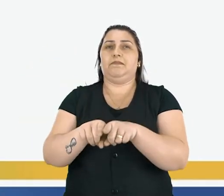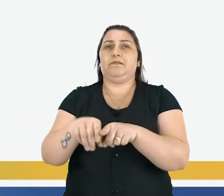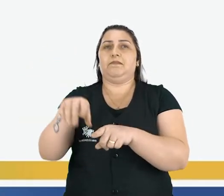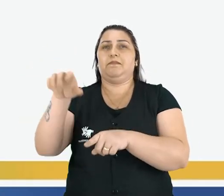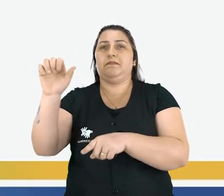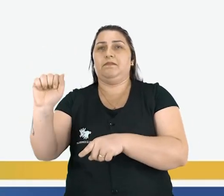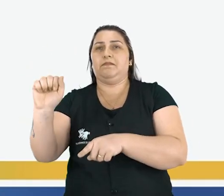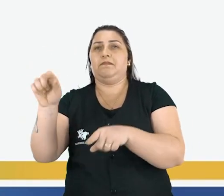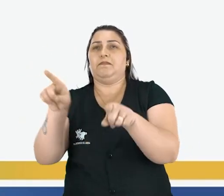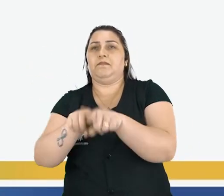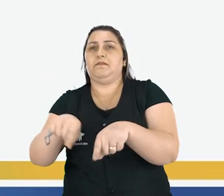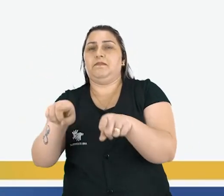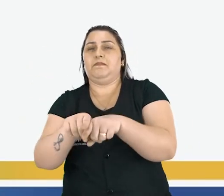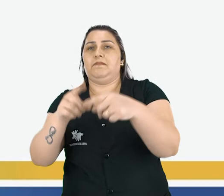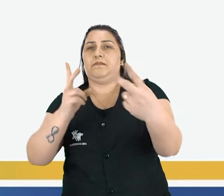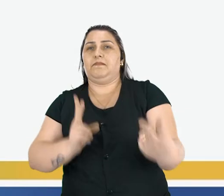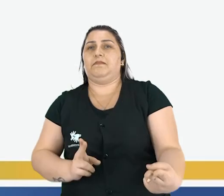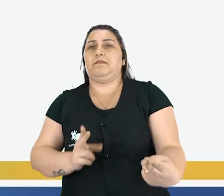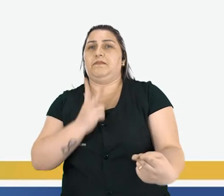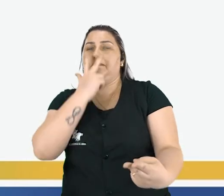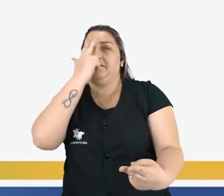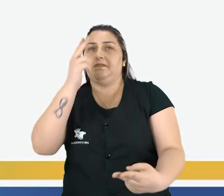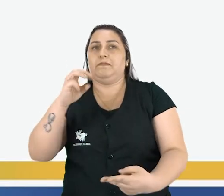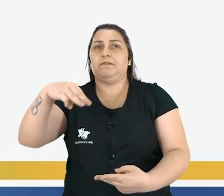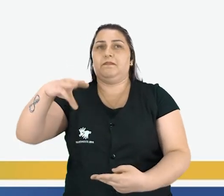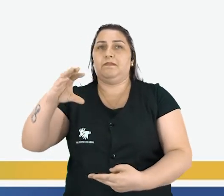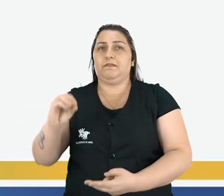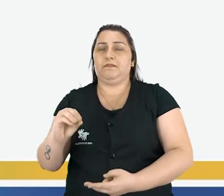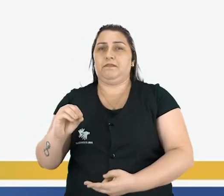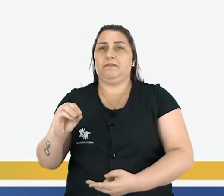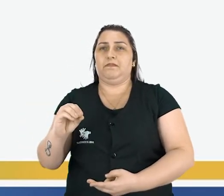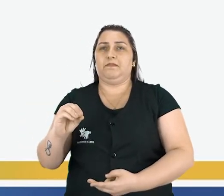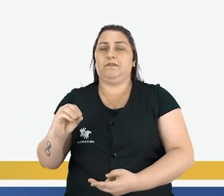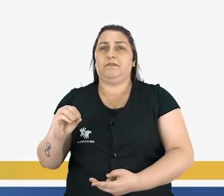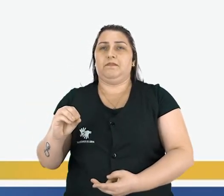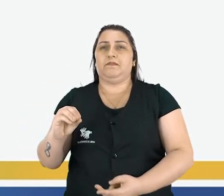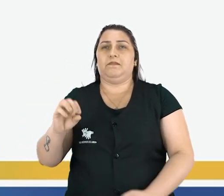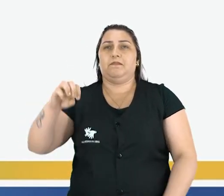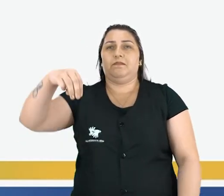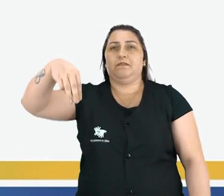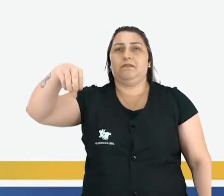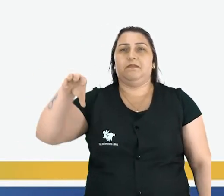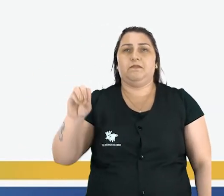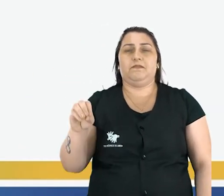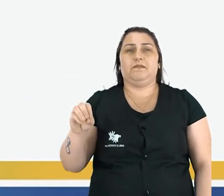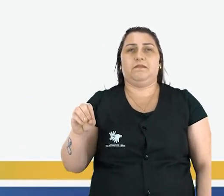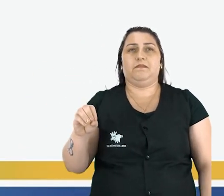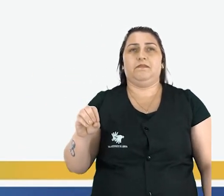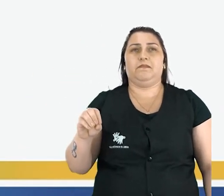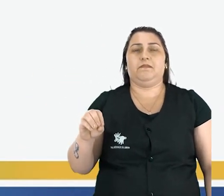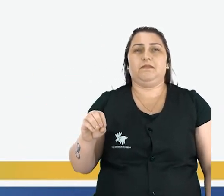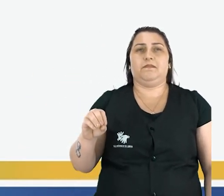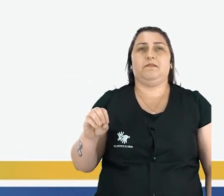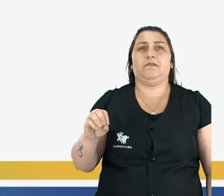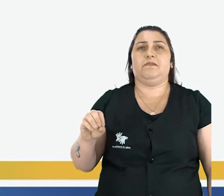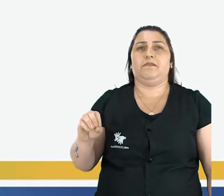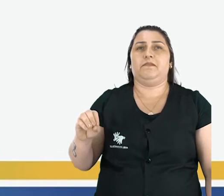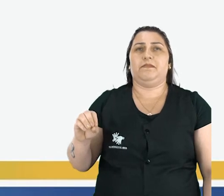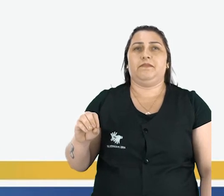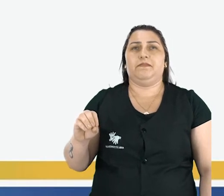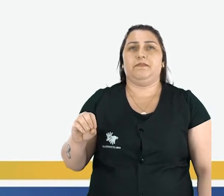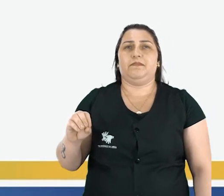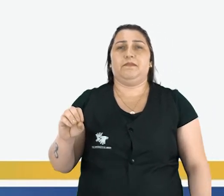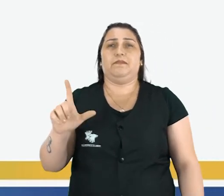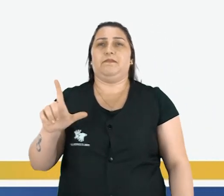termina com a letra a bom então tem 1 m o outro carro som moto mas tem a linha letra